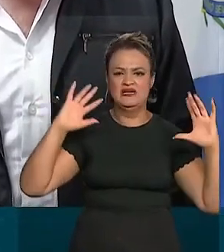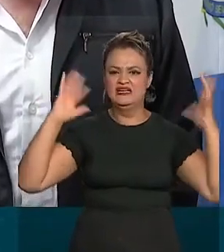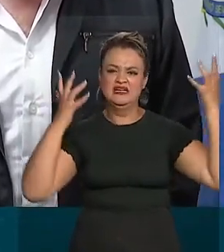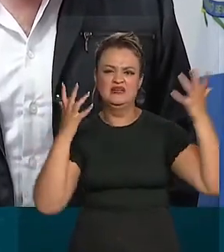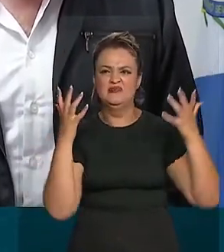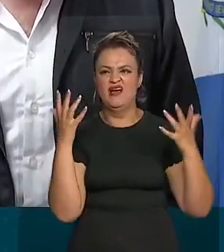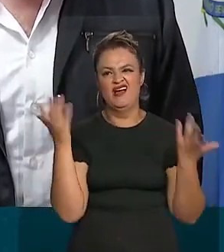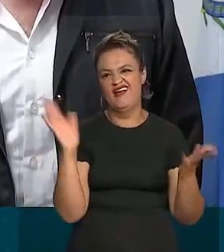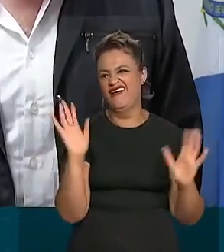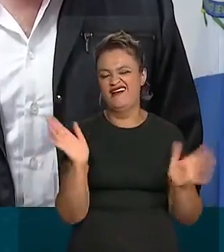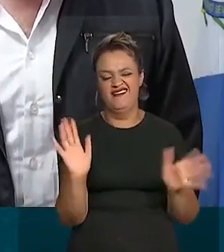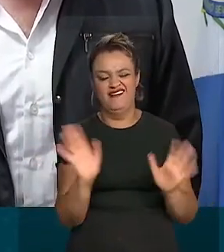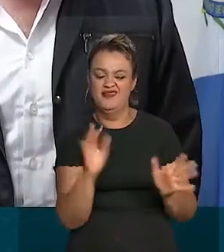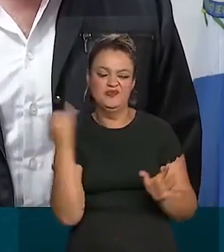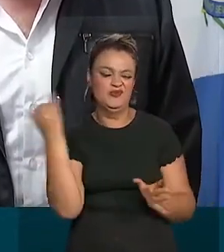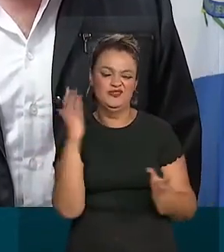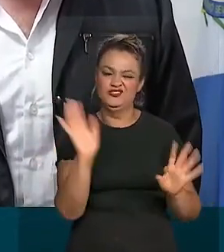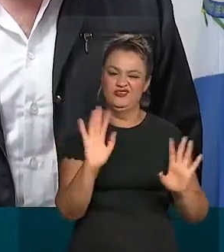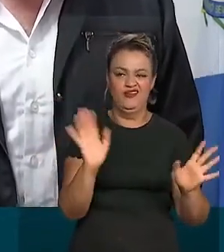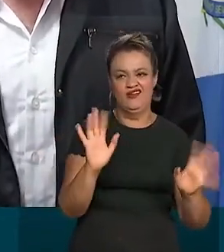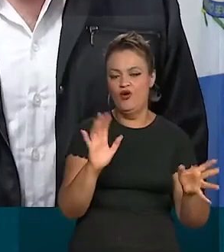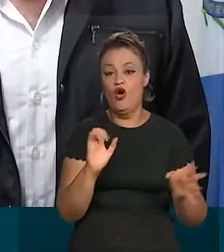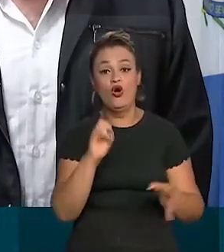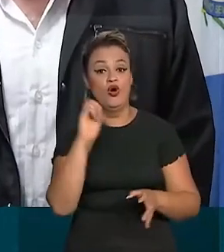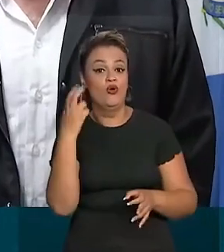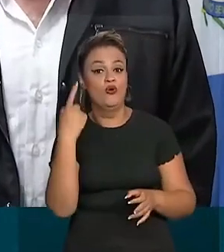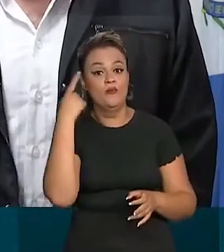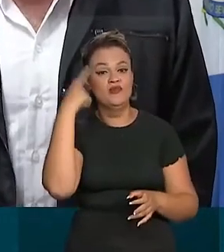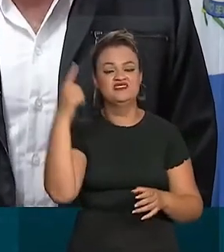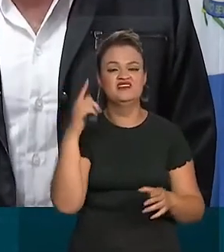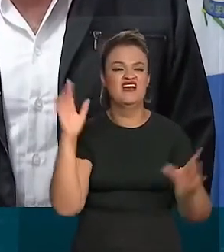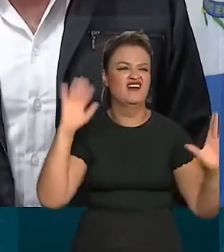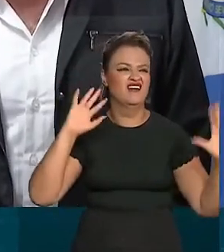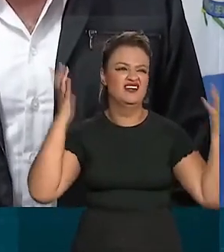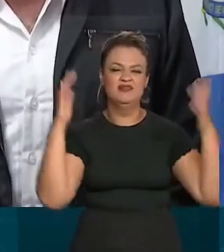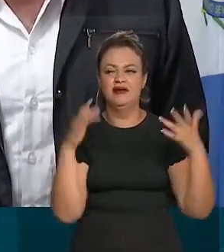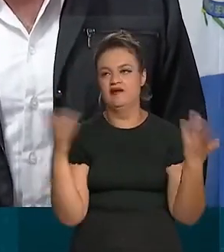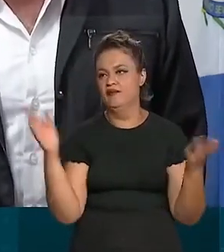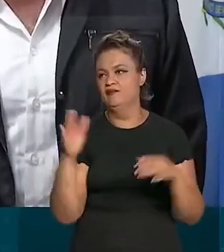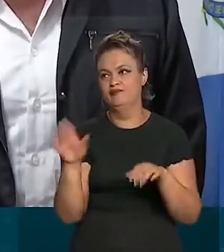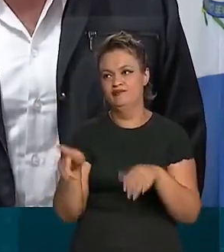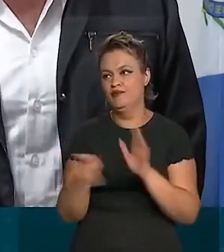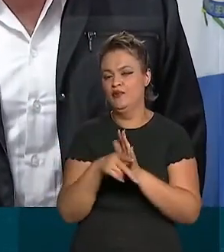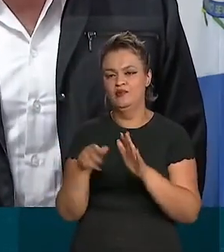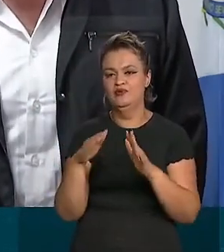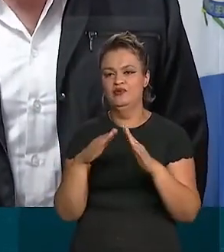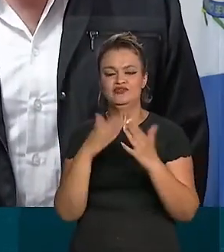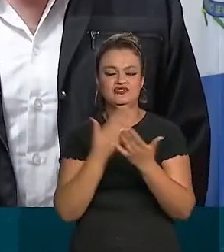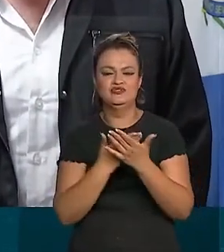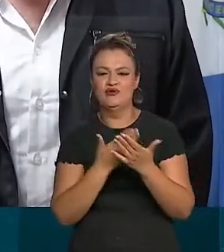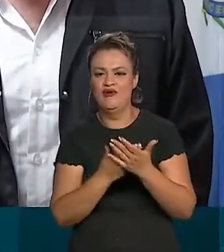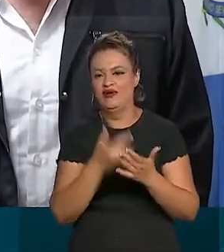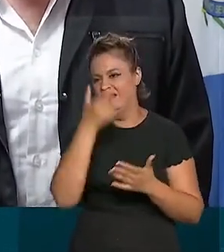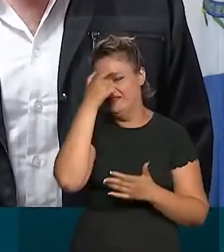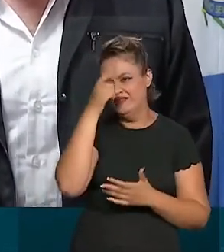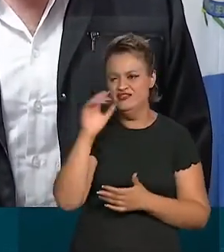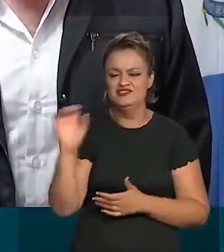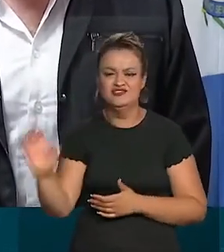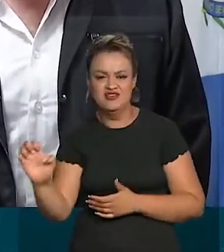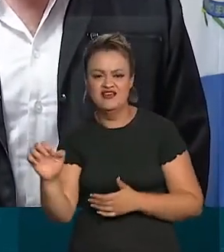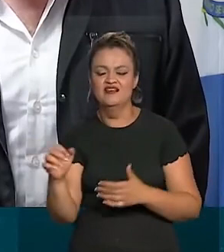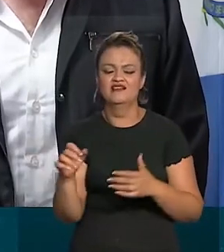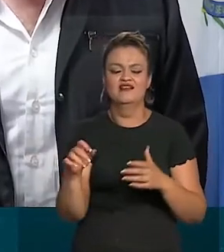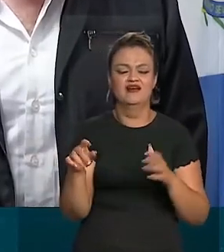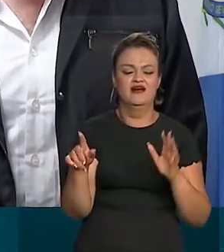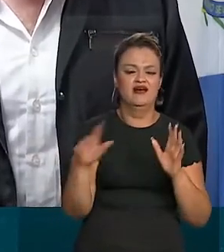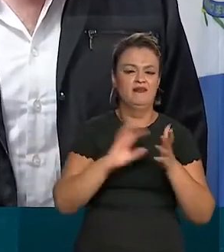menor, que a questão climática é uma coisa, sabe, de estudante, que é uma coisa de esquerdista, que é uma coisa de Partido Verde,